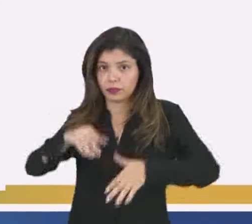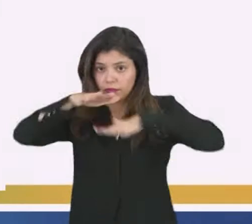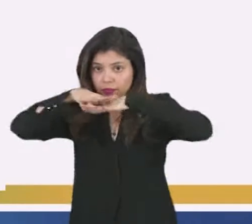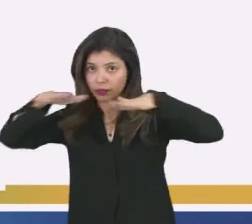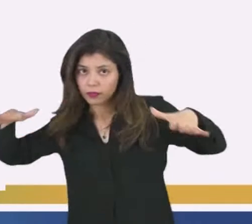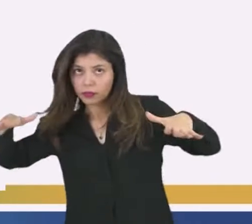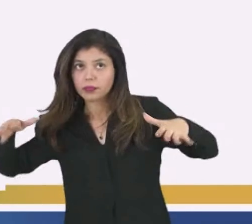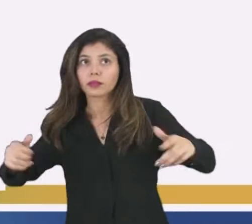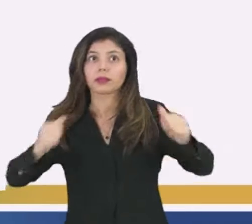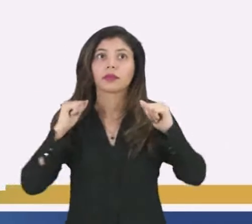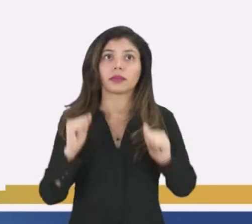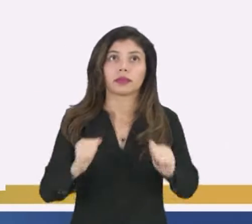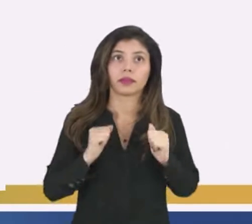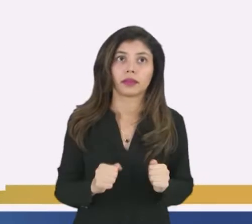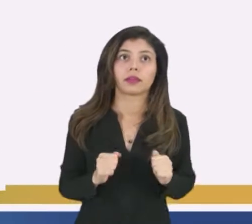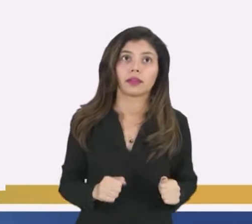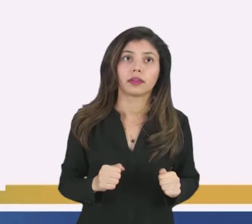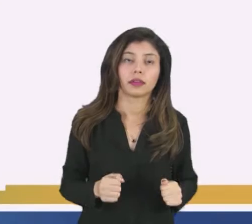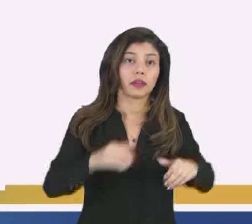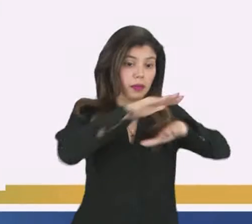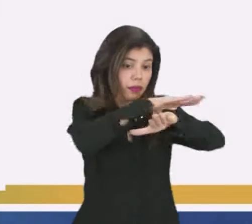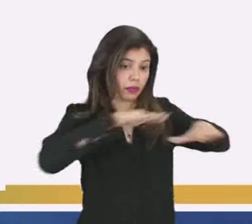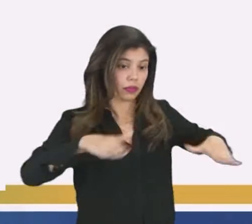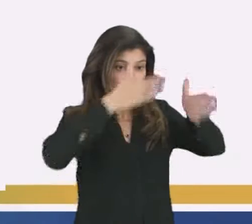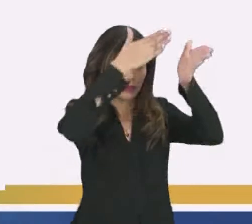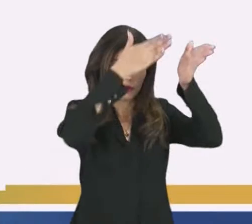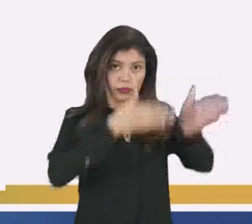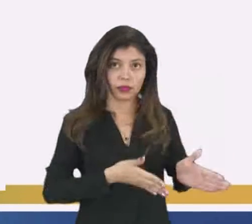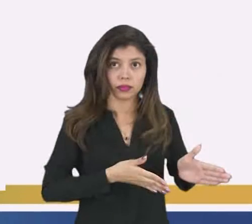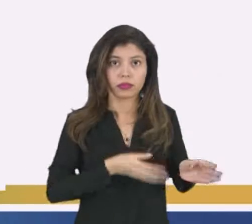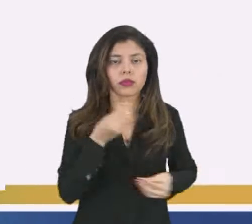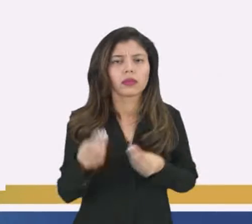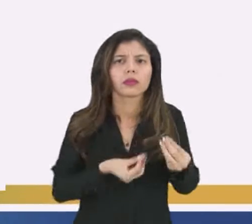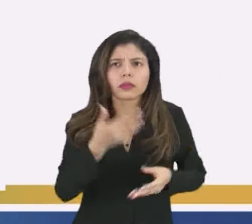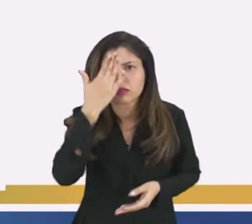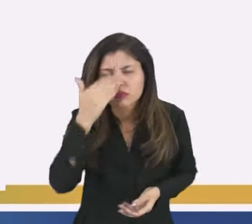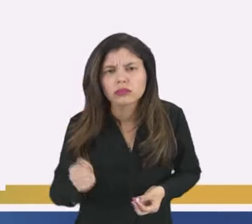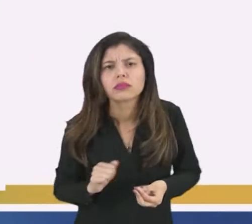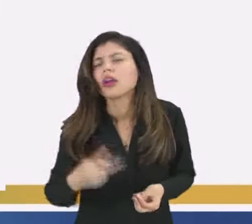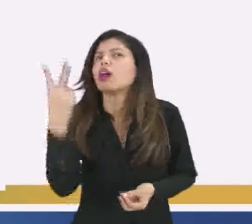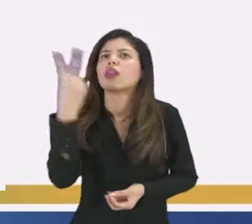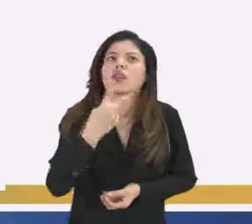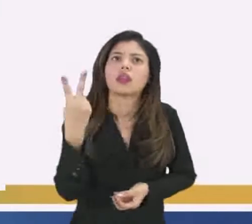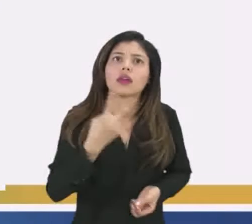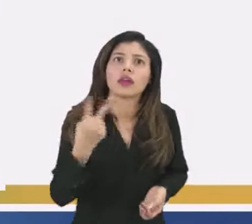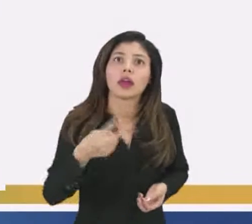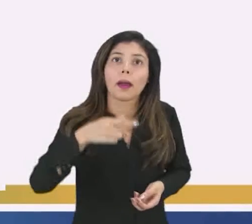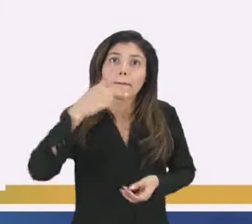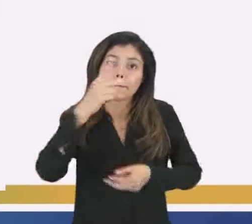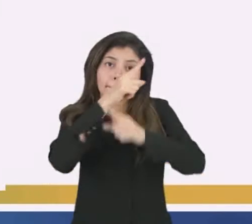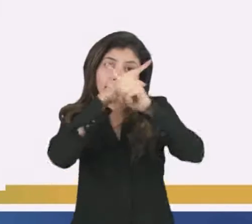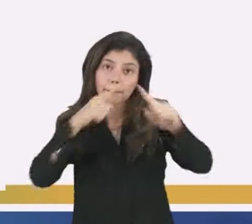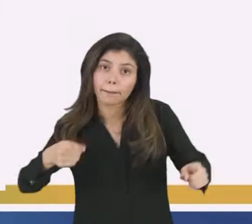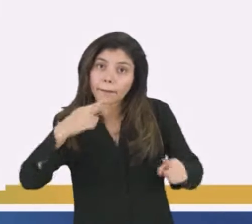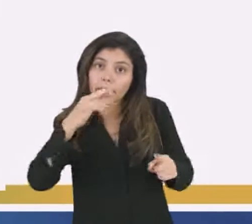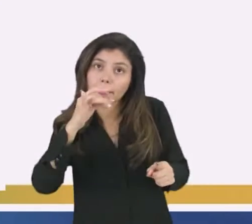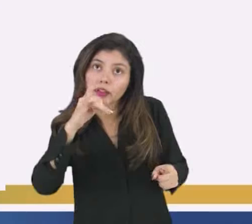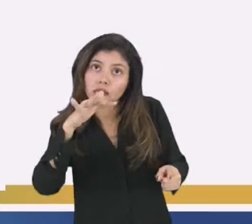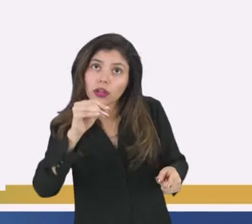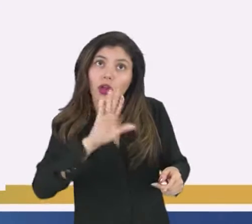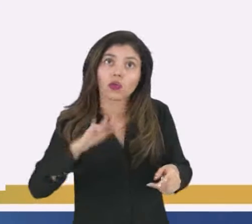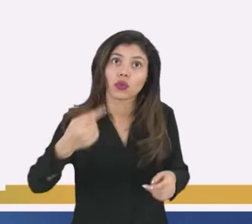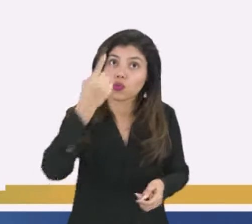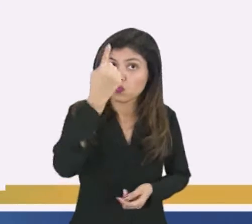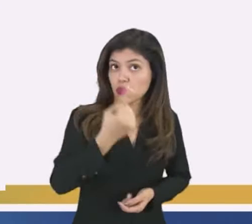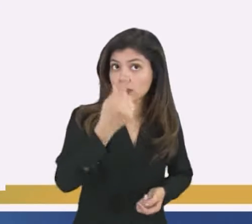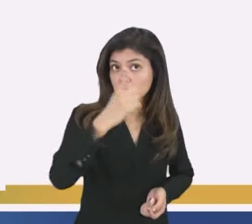com plano e eu posso ter plano com plano. Mas como assim, professor? Dois planos são perpendiculares quando